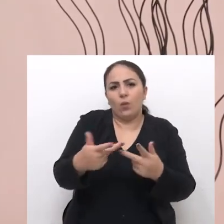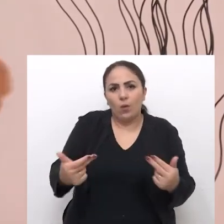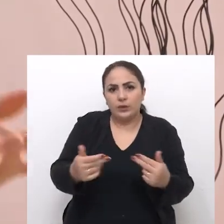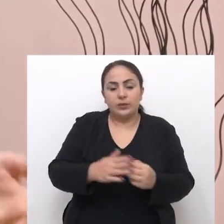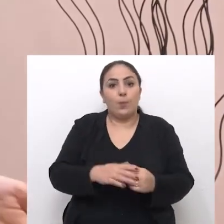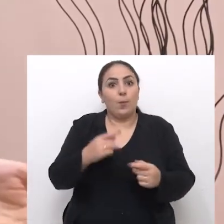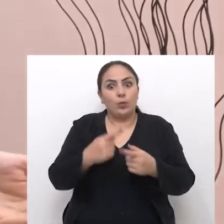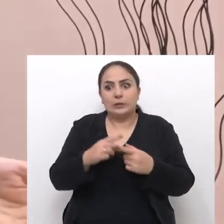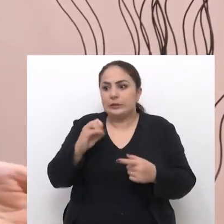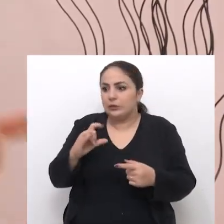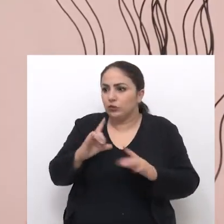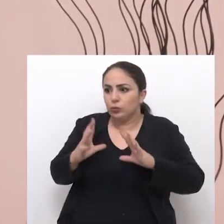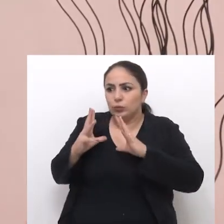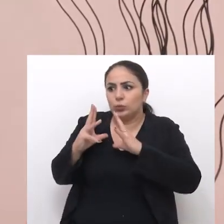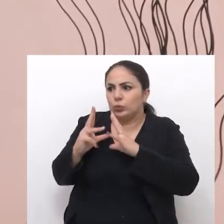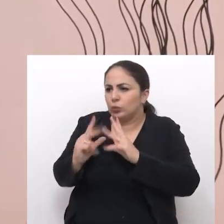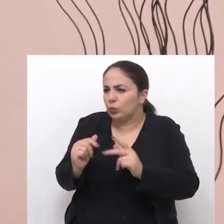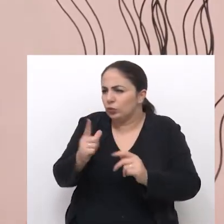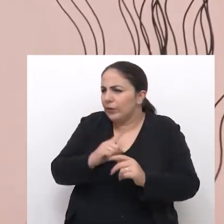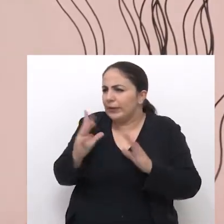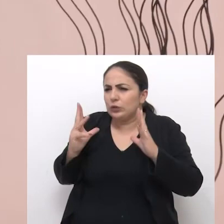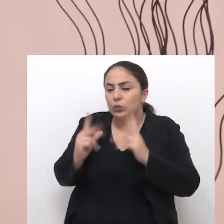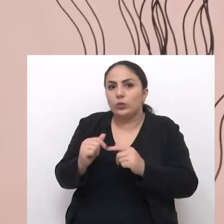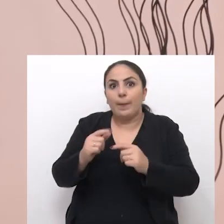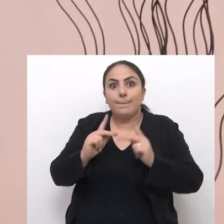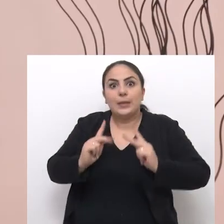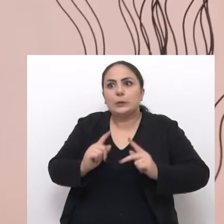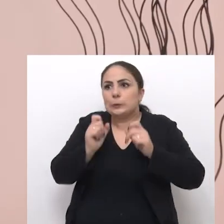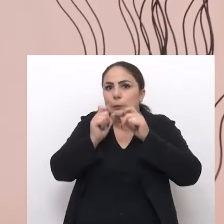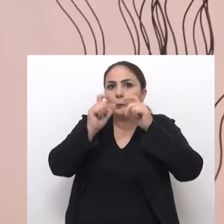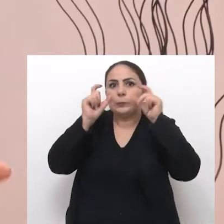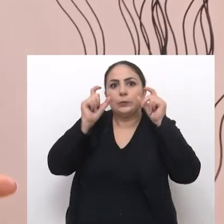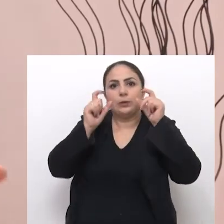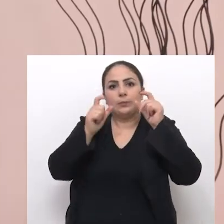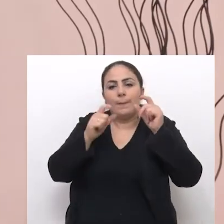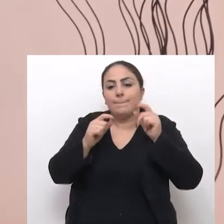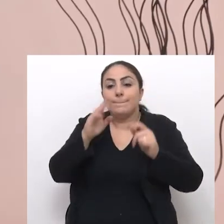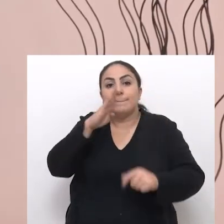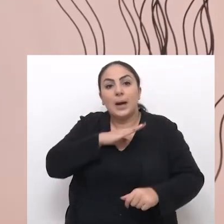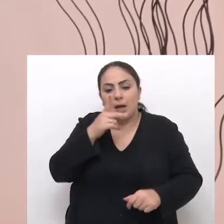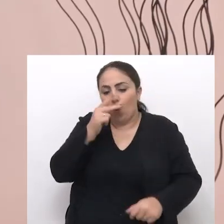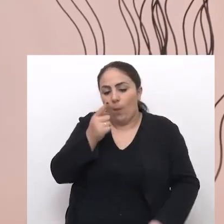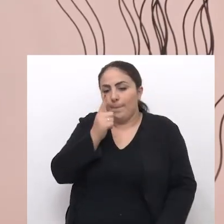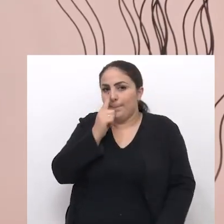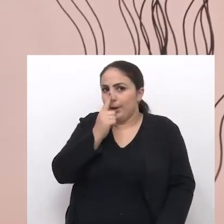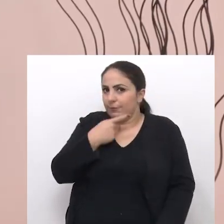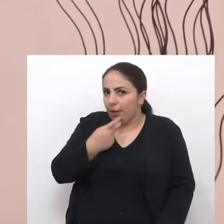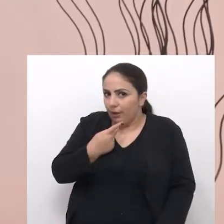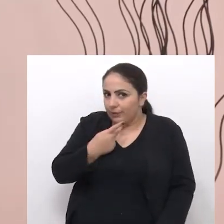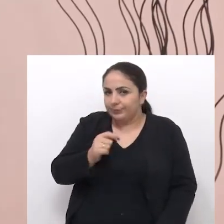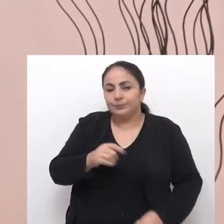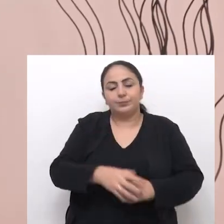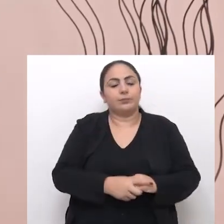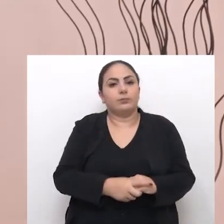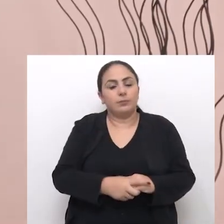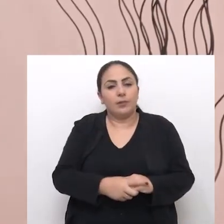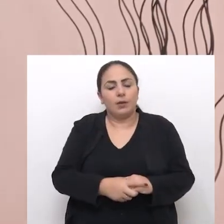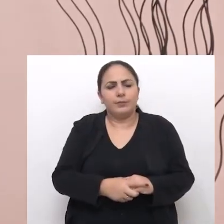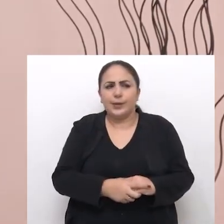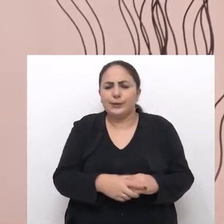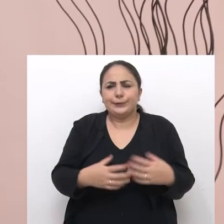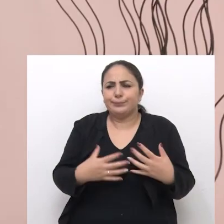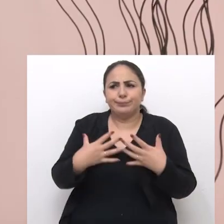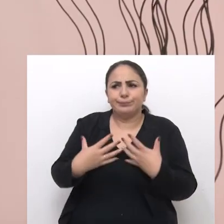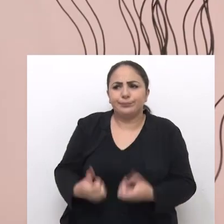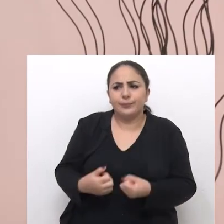afinal, se ele tivesse tudo, ele seria uma pessoa gananciosa, uma pessoa má, como a mãe dizia. E aí ele não